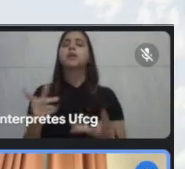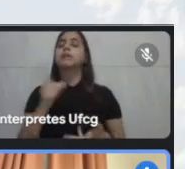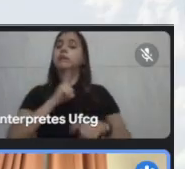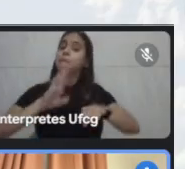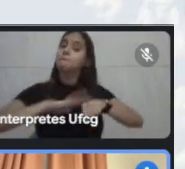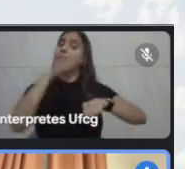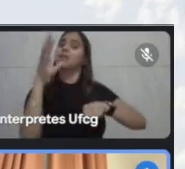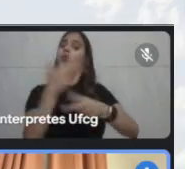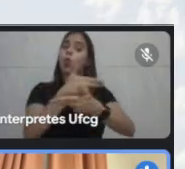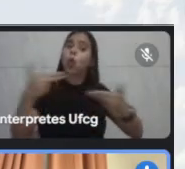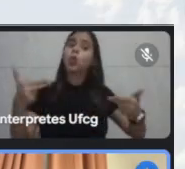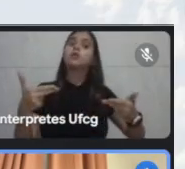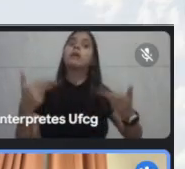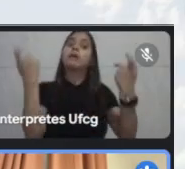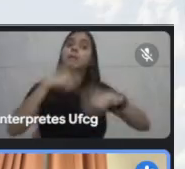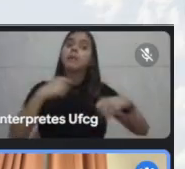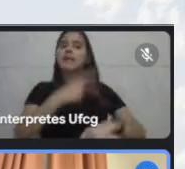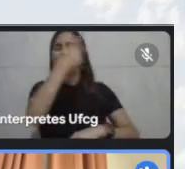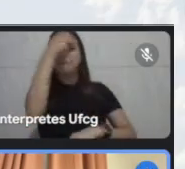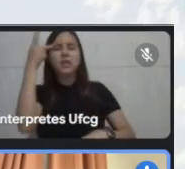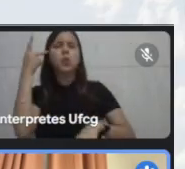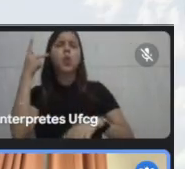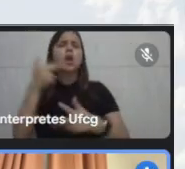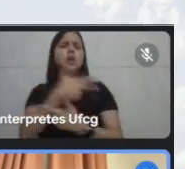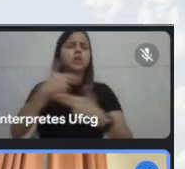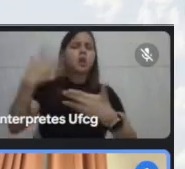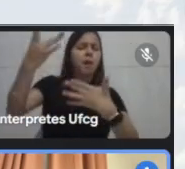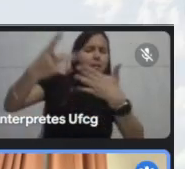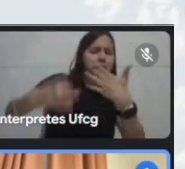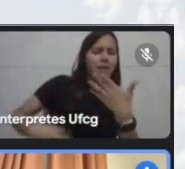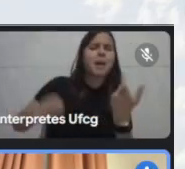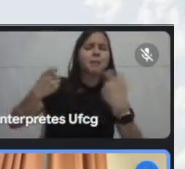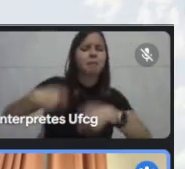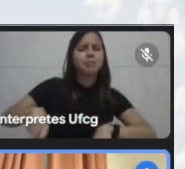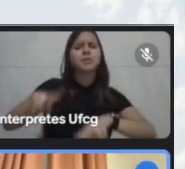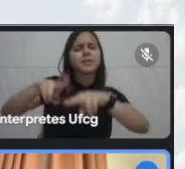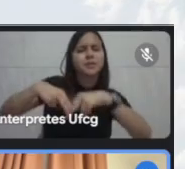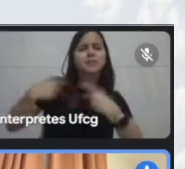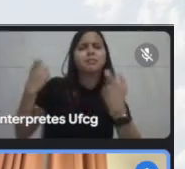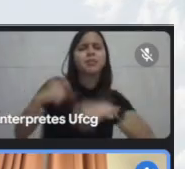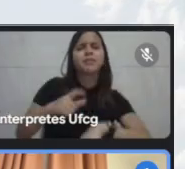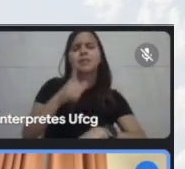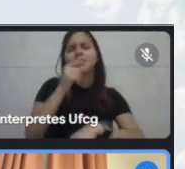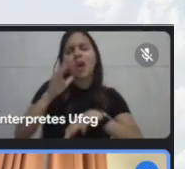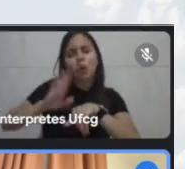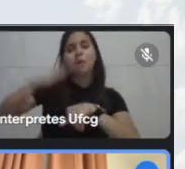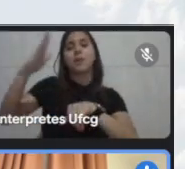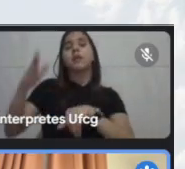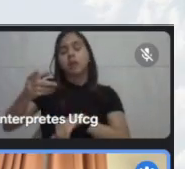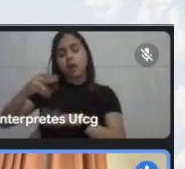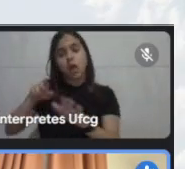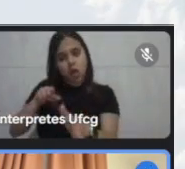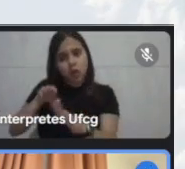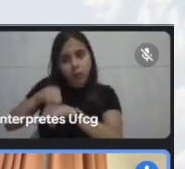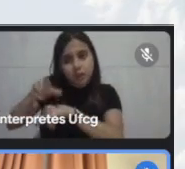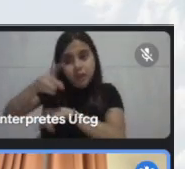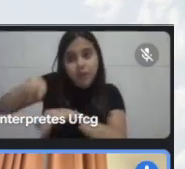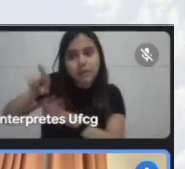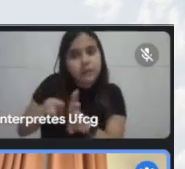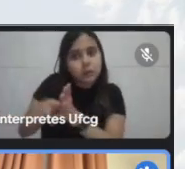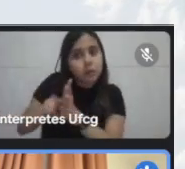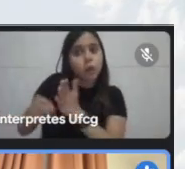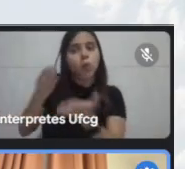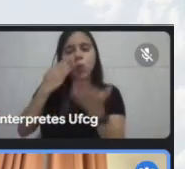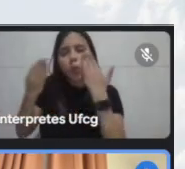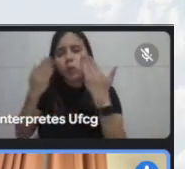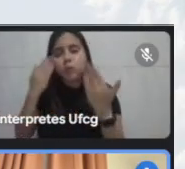fatores no estudo de Veiga. É um estudo bem interessante, recomendo muito que quem tem interesse nessa área procure. Ele possui, acho